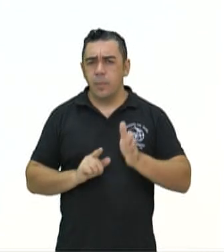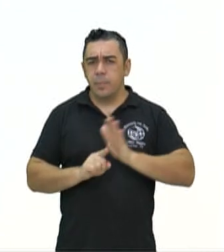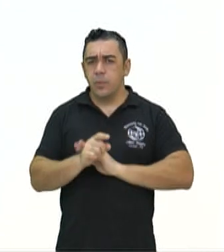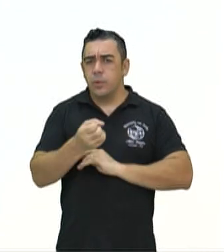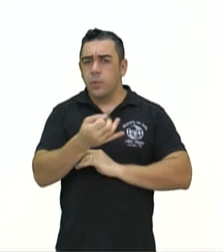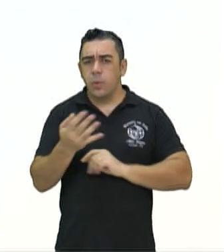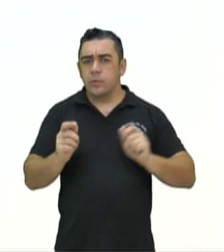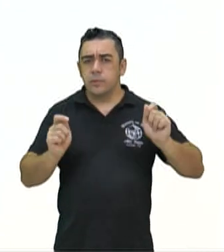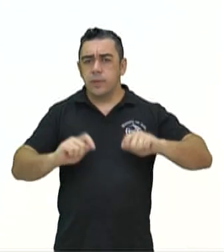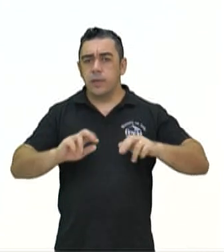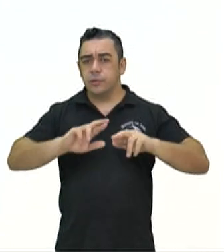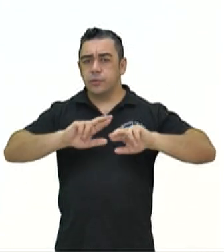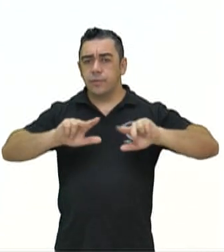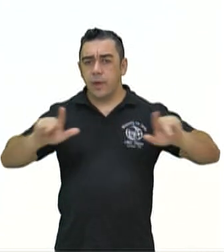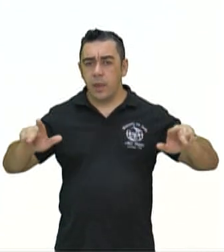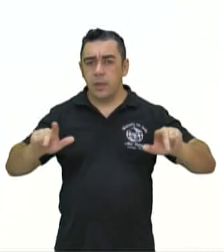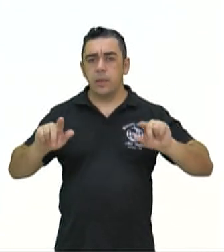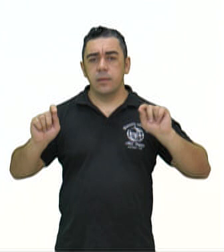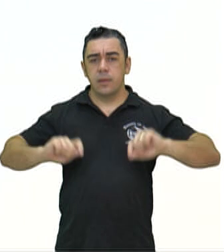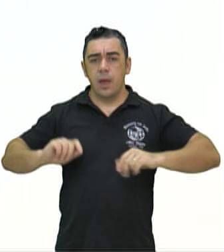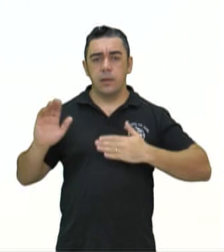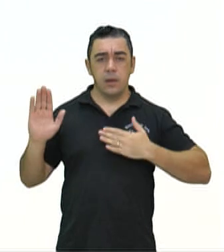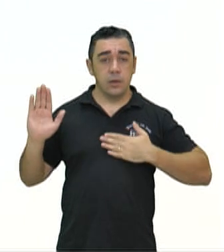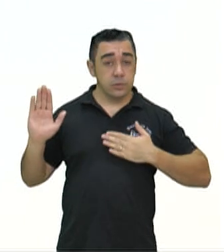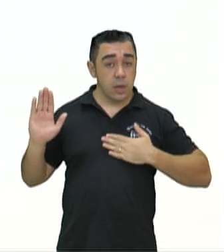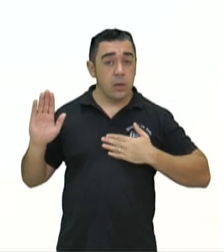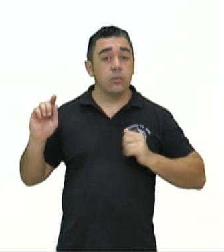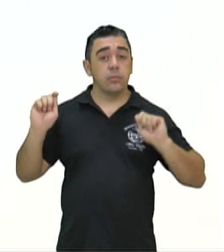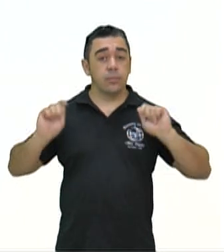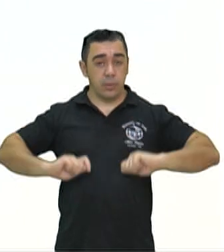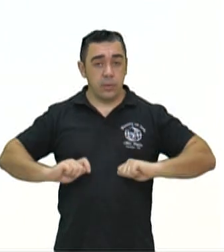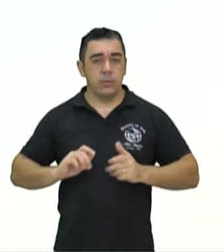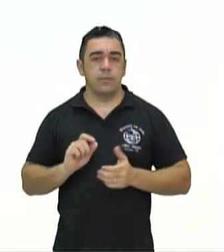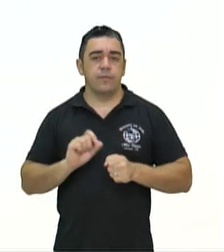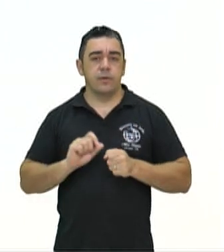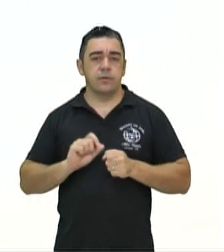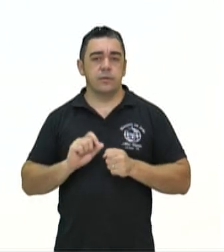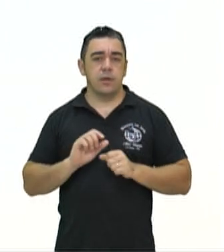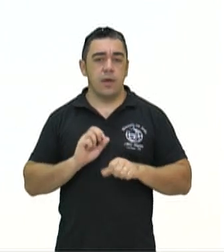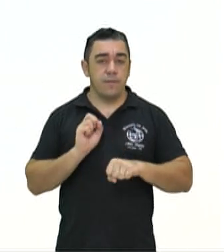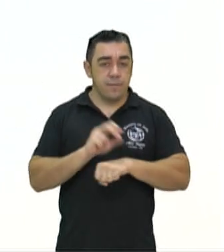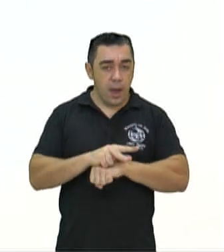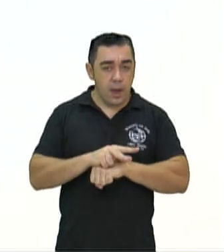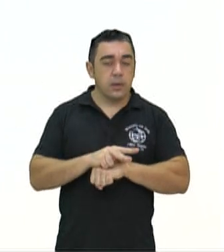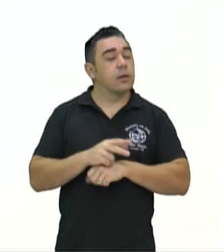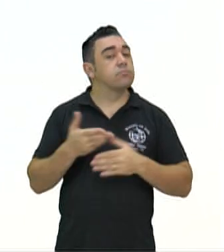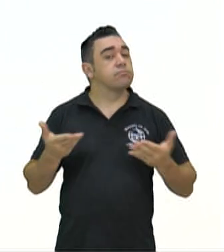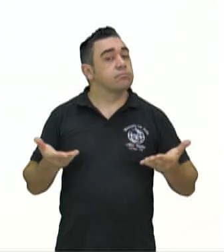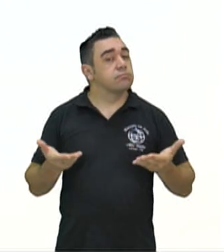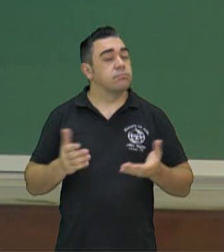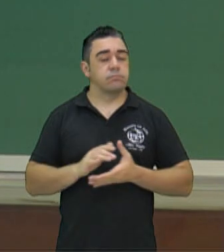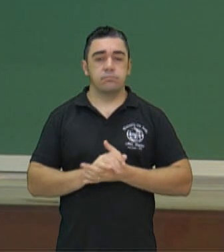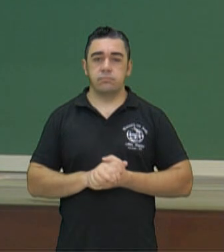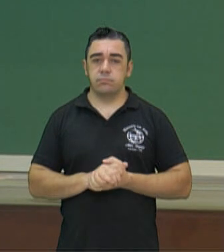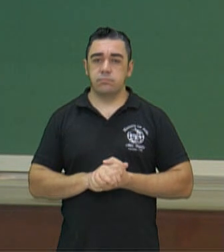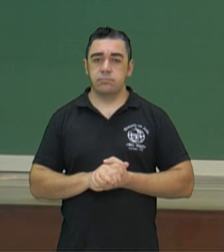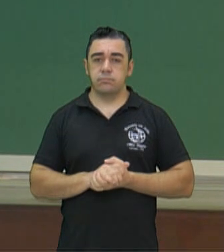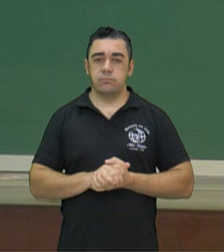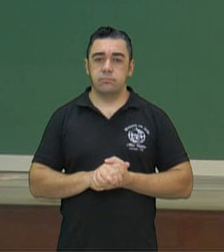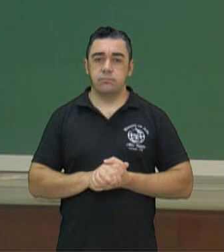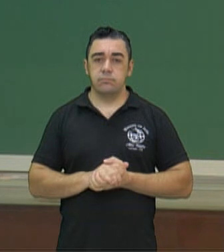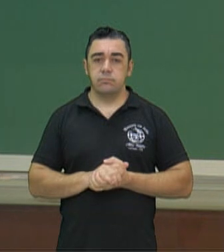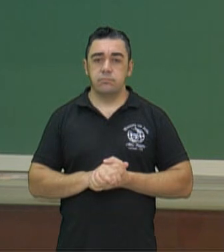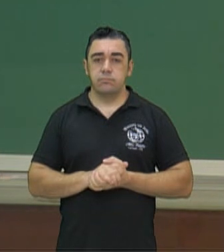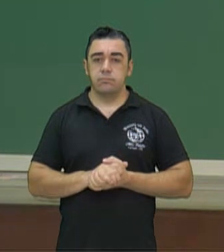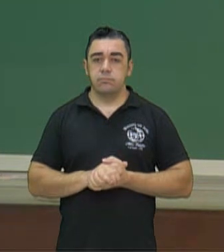modos diferentes estes candidatos poderão ocupar as vagas deste Grêmio? Então, para